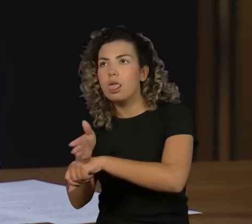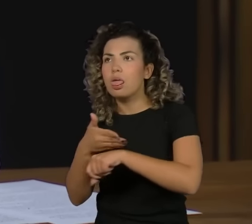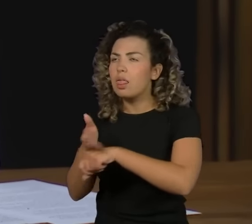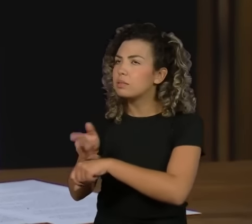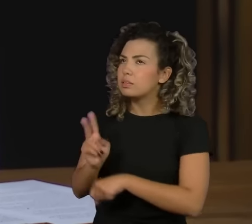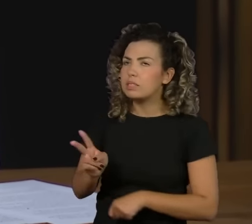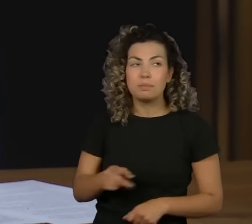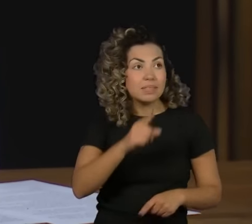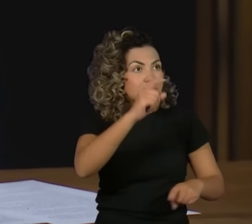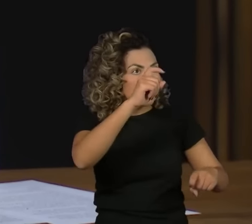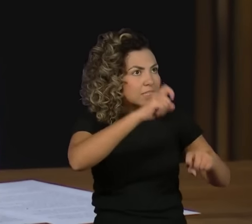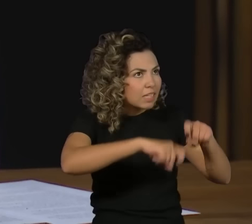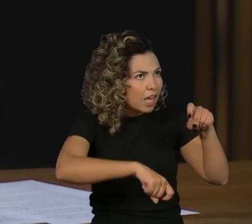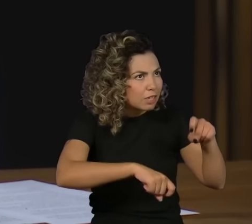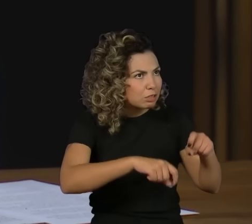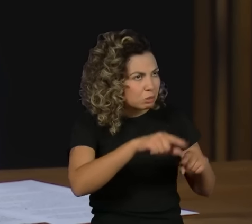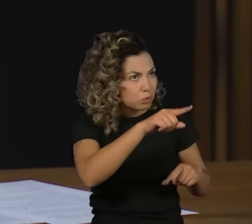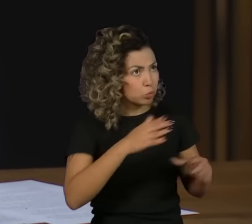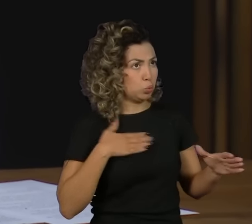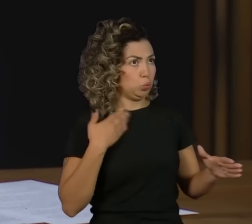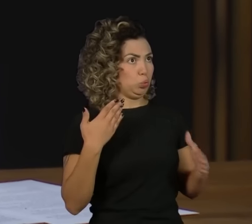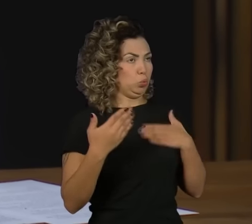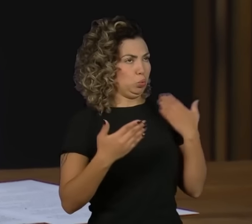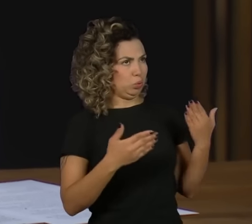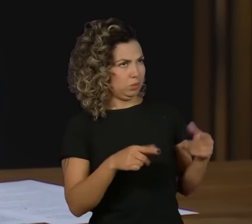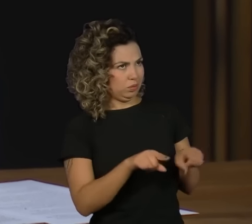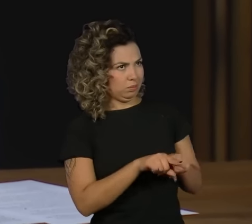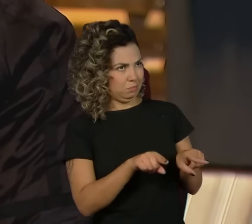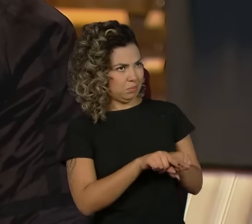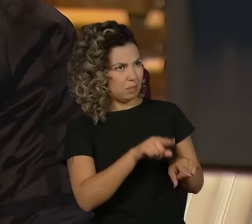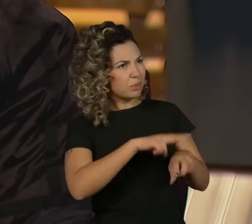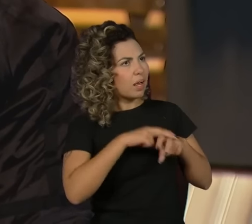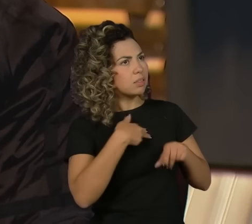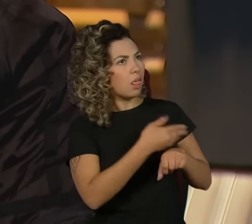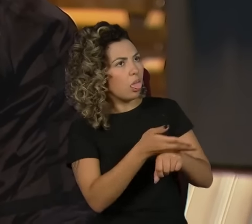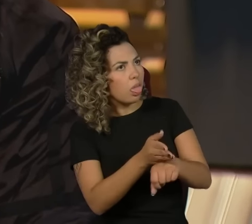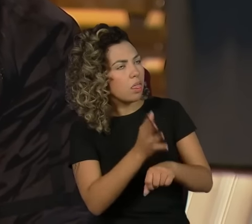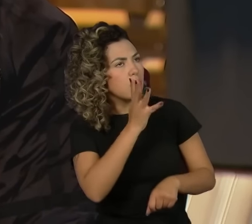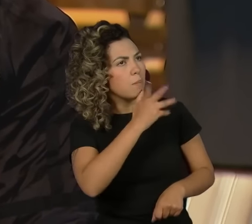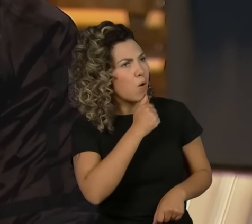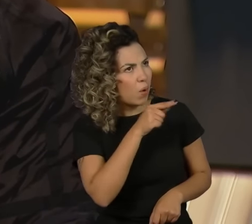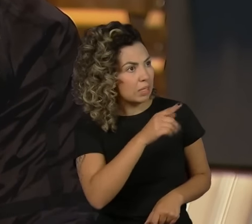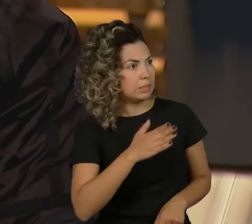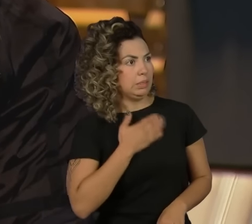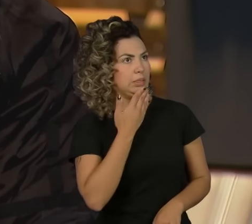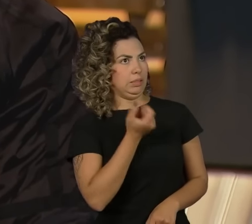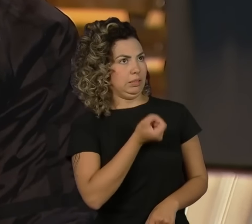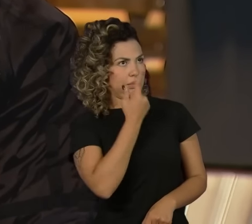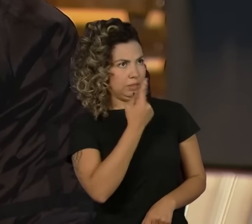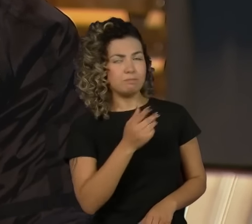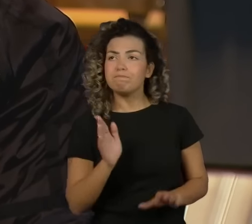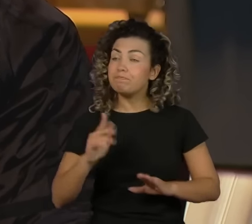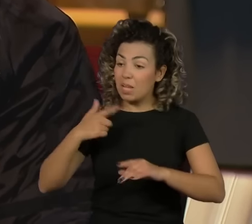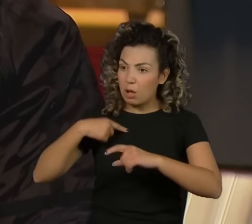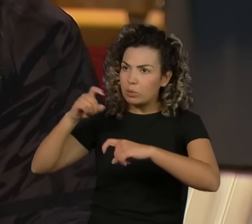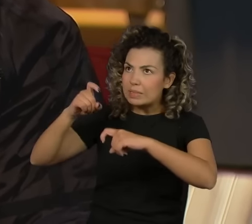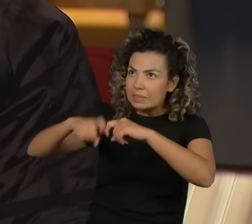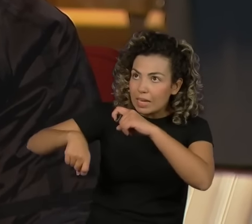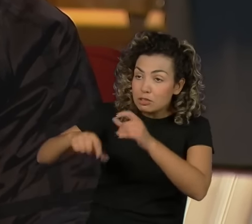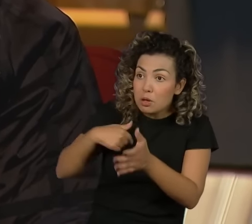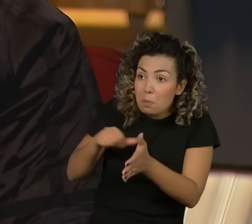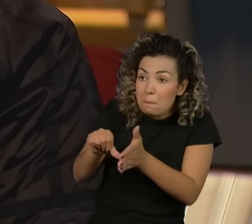te assustou tardiamente chegar? Não. Não, nem um pouco. Eu conheci o sexo pela primeira vez